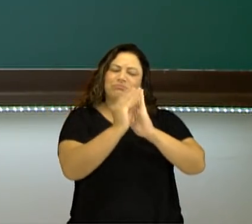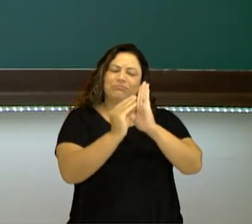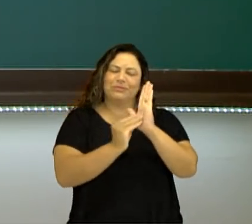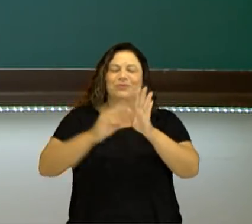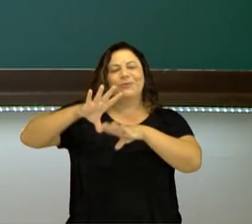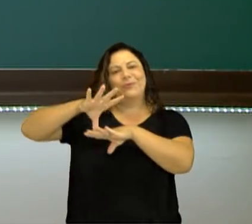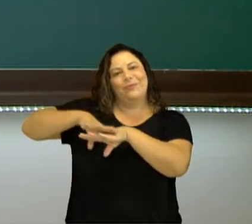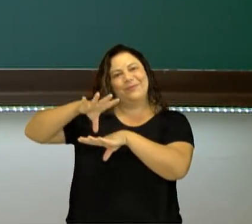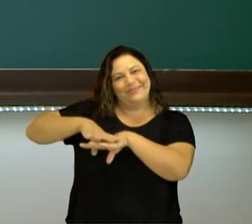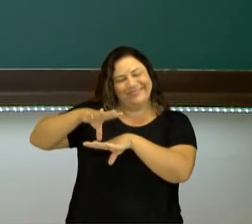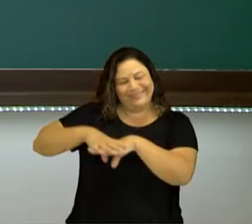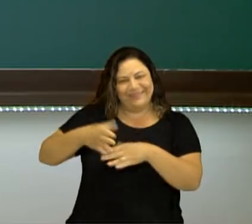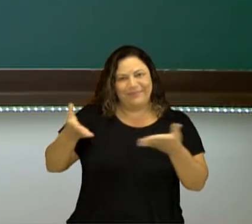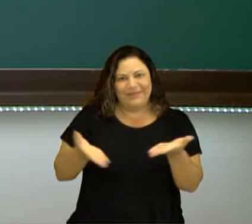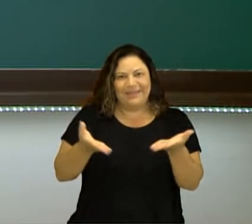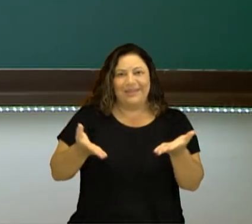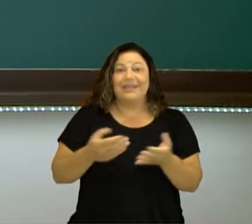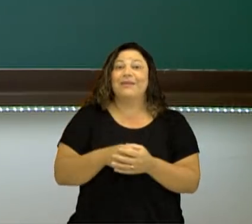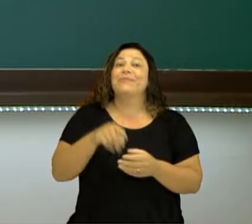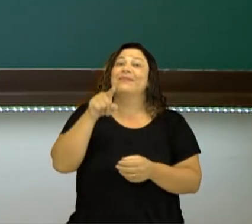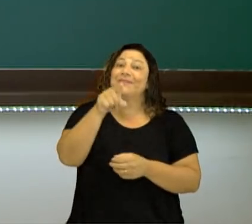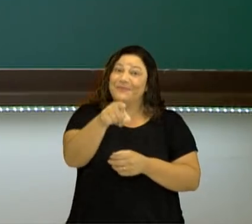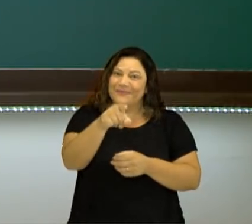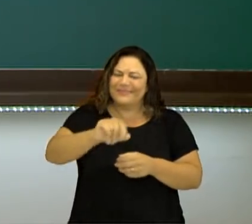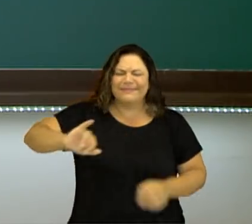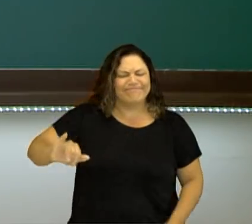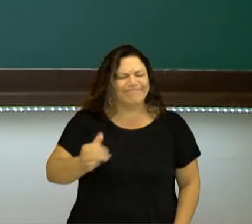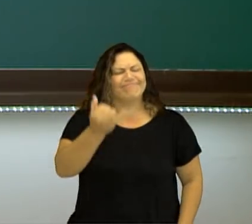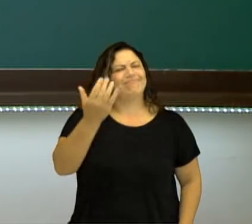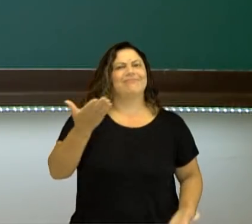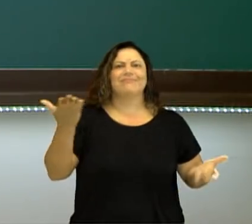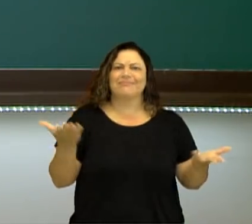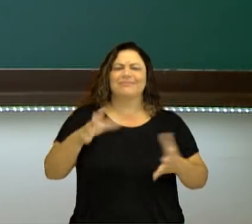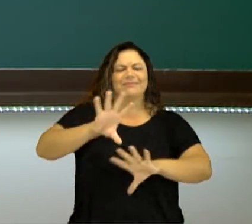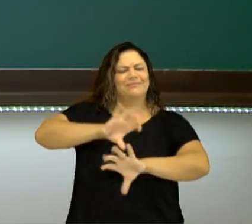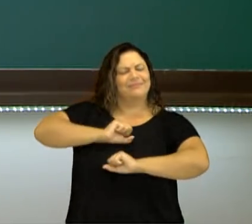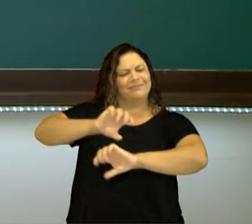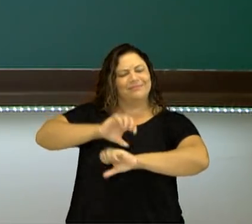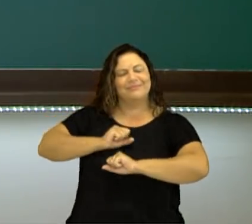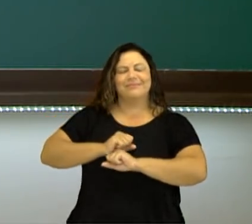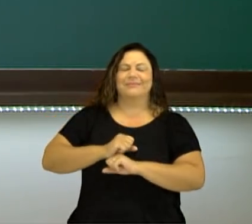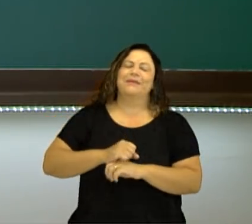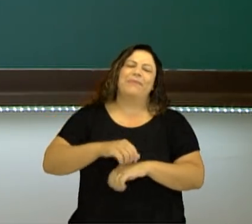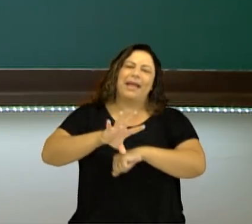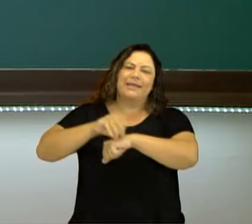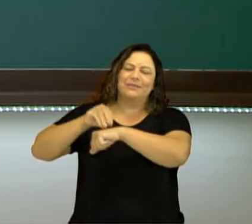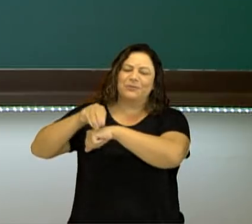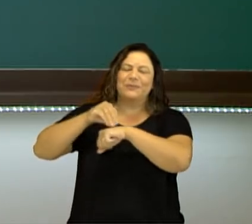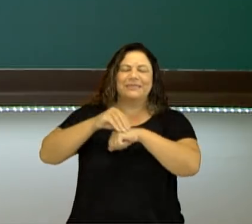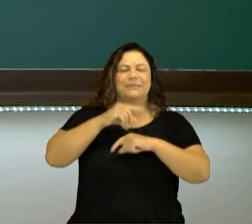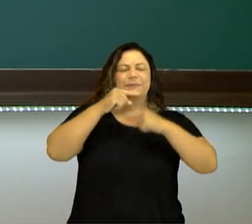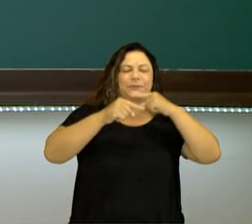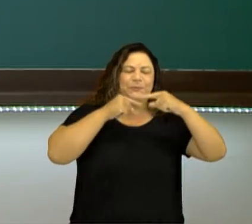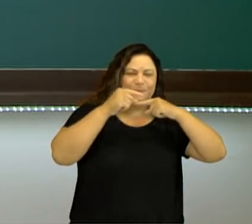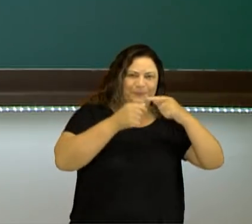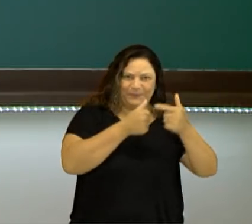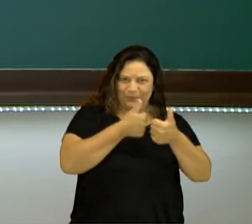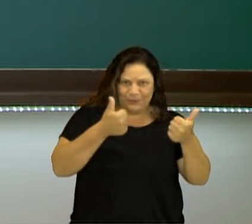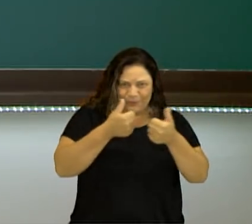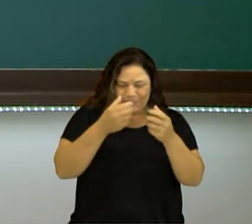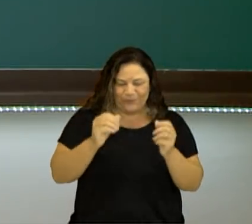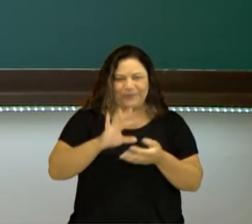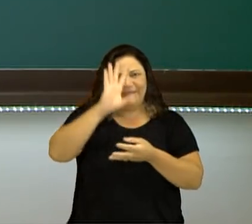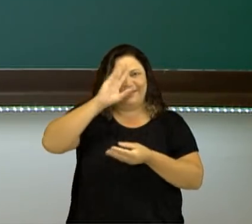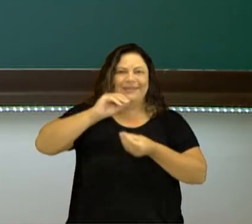matemáticos para que você se aproprie mais, tenha mais conhecimento e tire suas dúvidas. Nesta aula nós